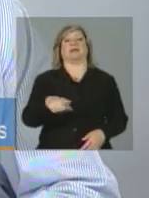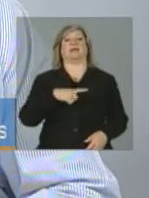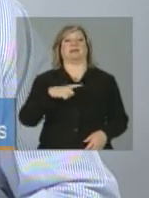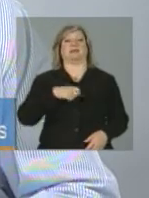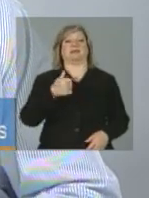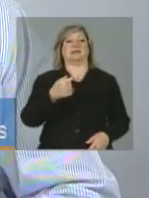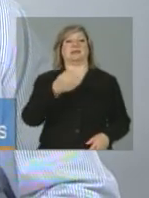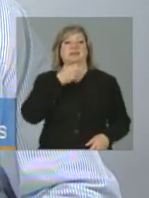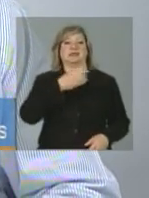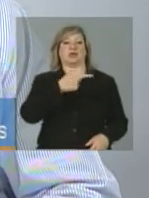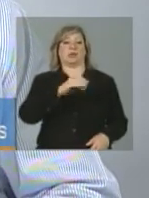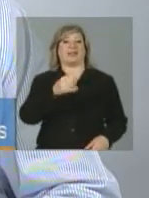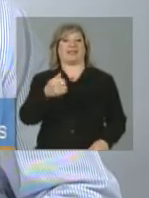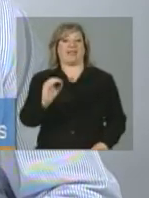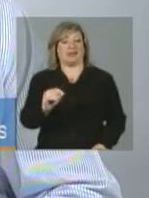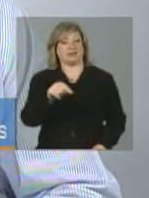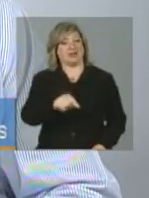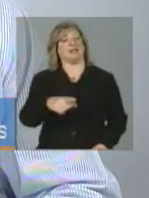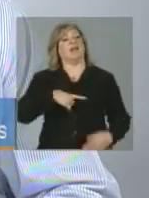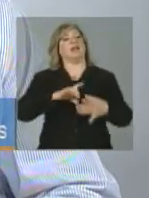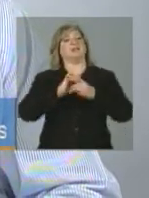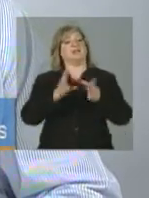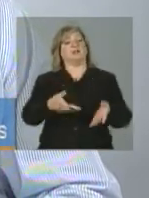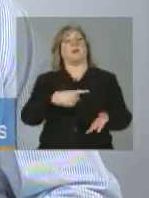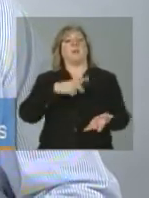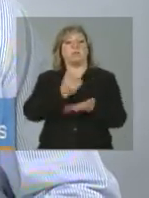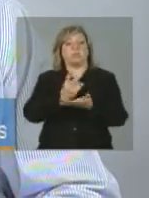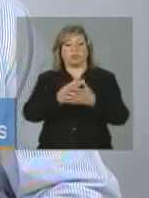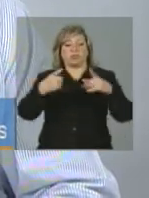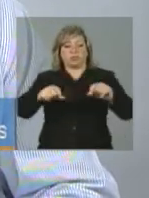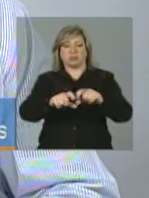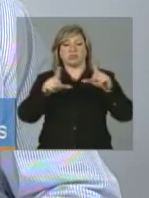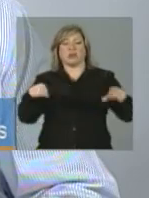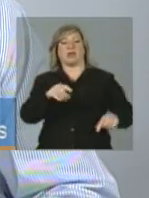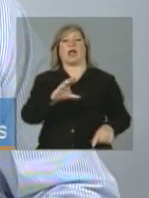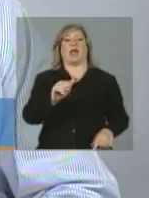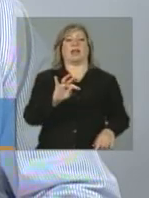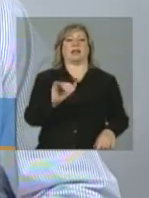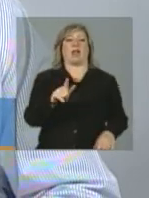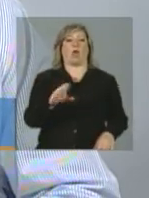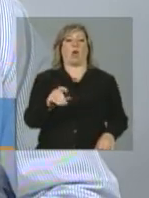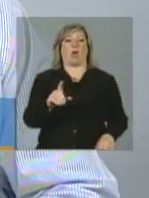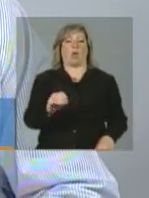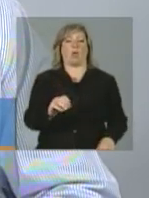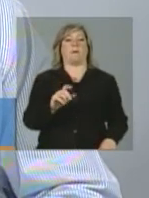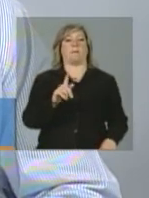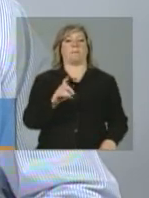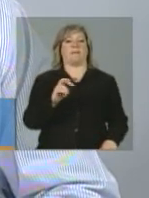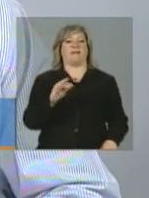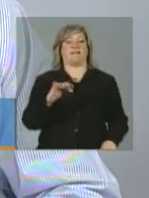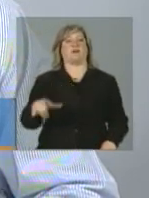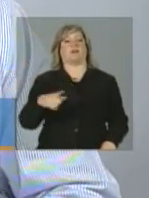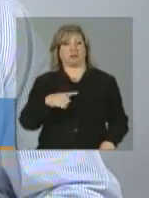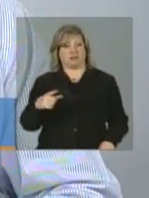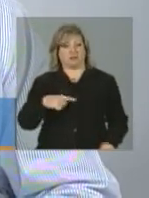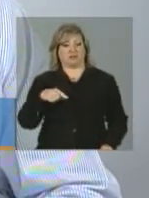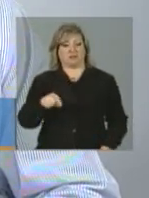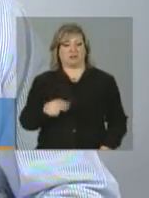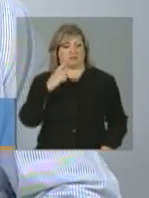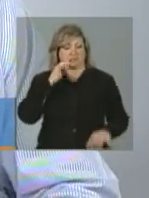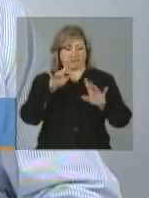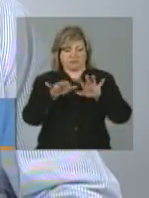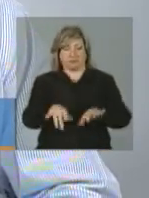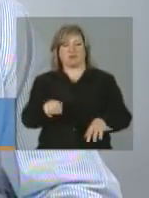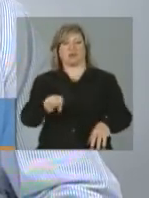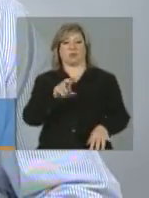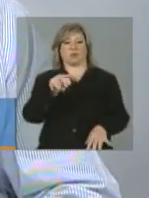de dezembro de 2010. Ela está disponível no mesmo local onde está disponível o catálogo de perfis. Vocês vão acessar a página da Rede Suas, na direita, na